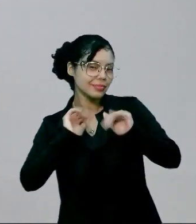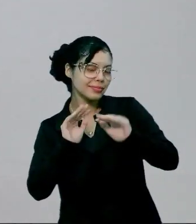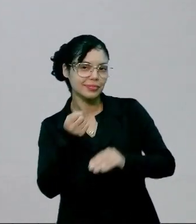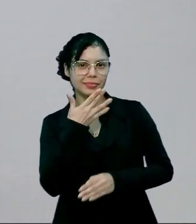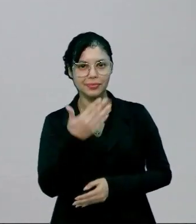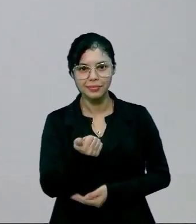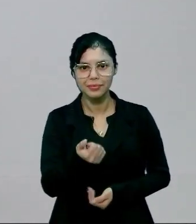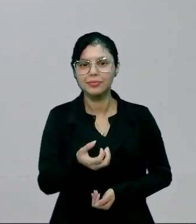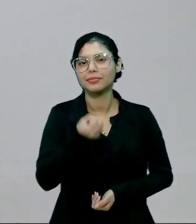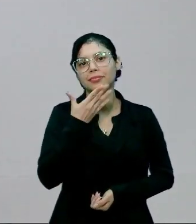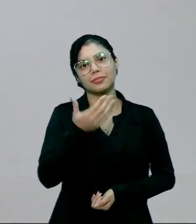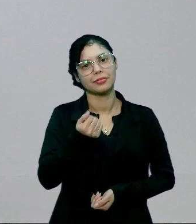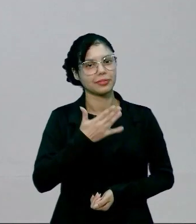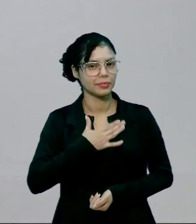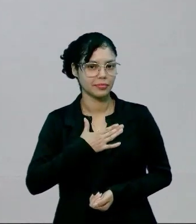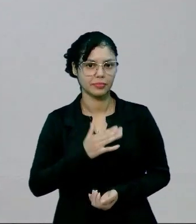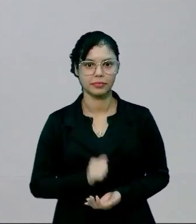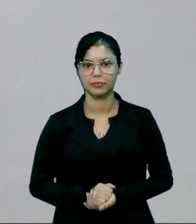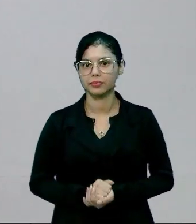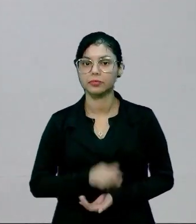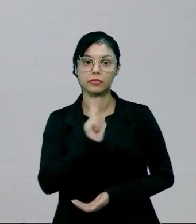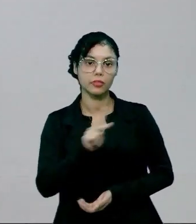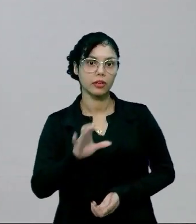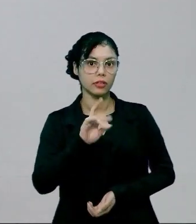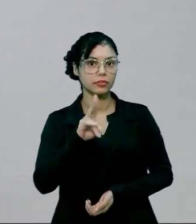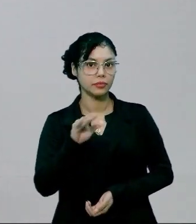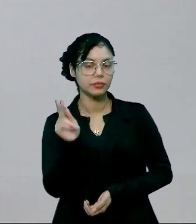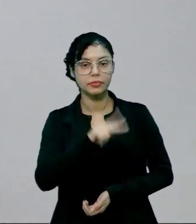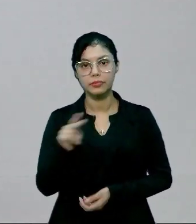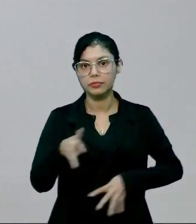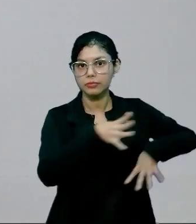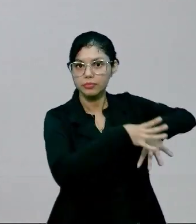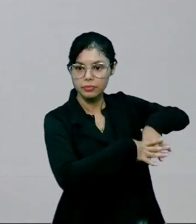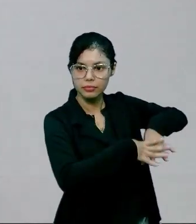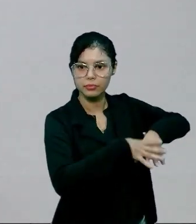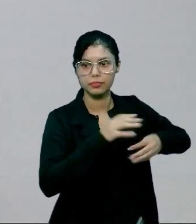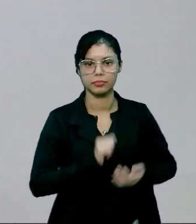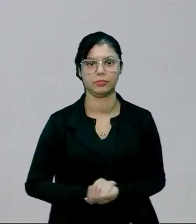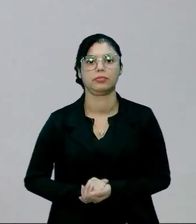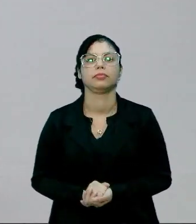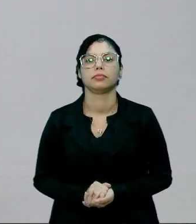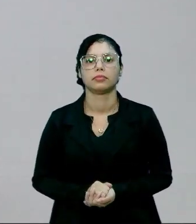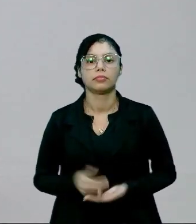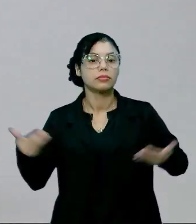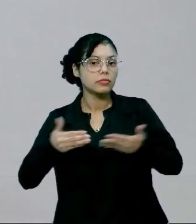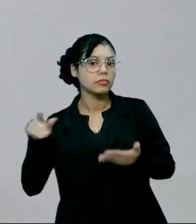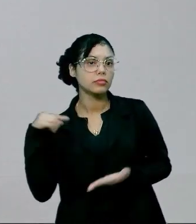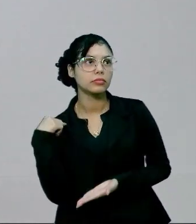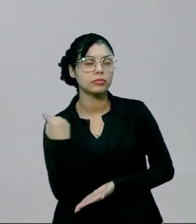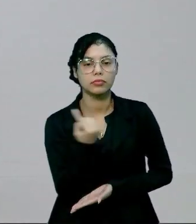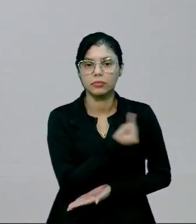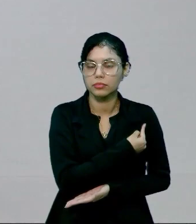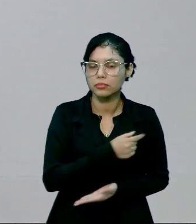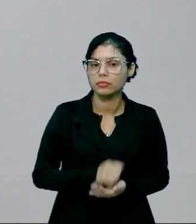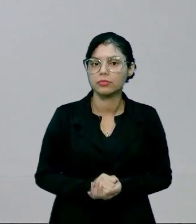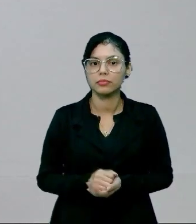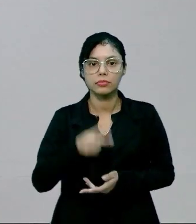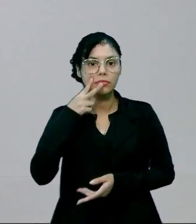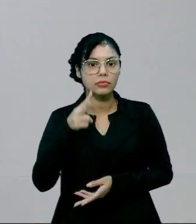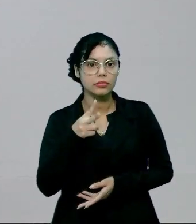Olá, tudo bem com vocês? Tudo bem comigo? Eu sou o professor Carlos, professor de matemática, e hoje a gente